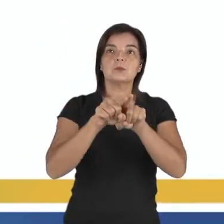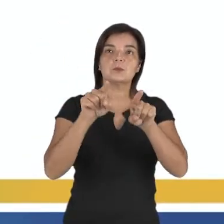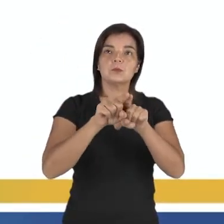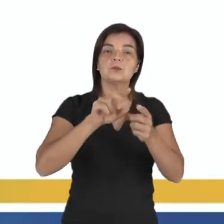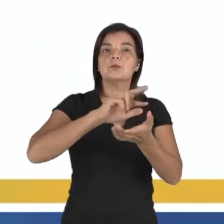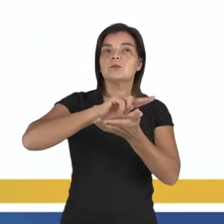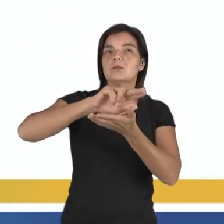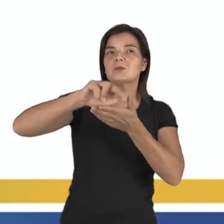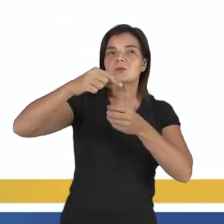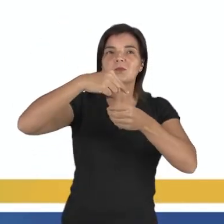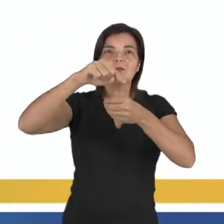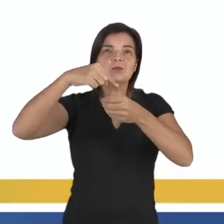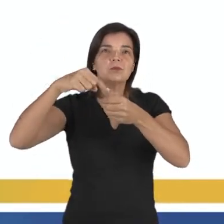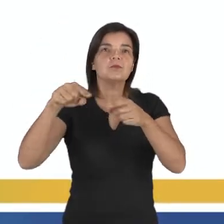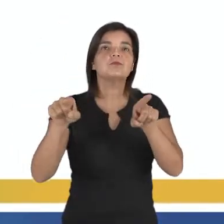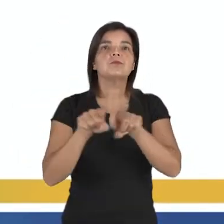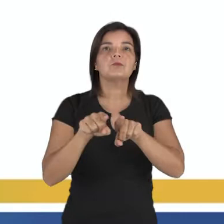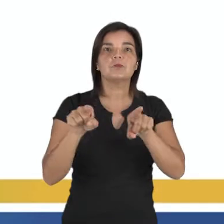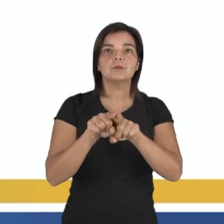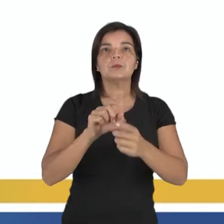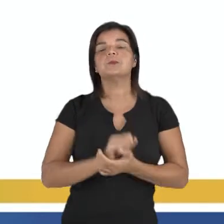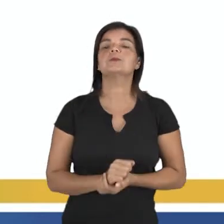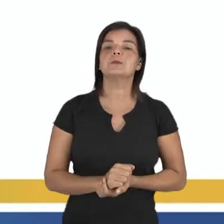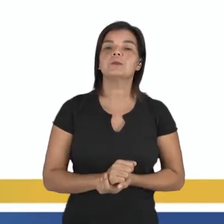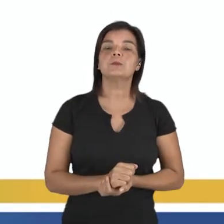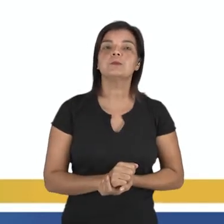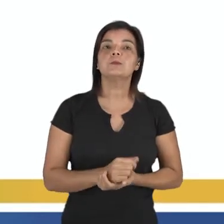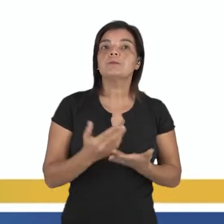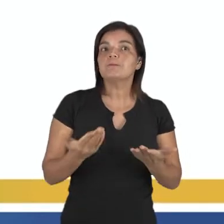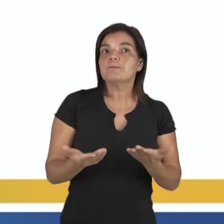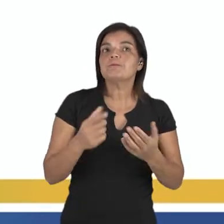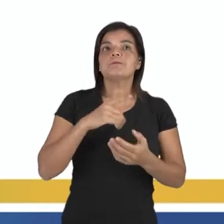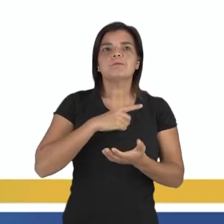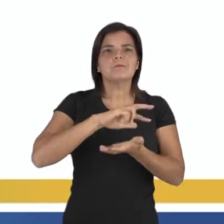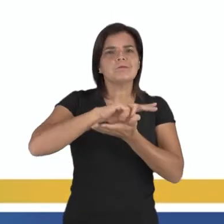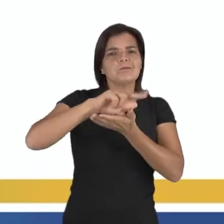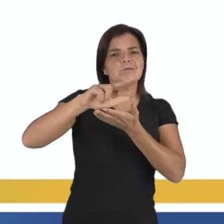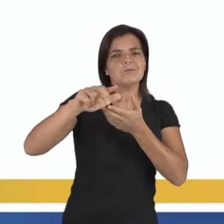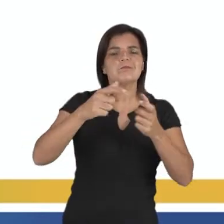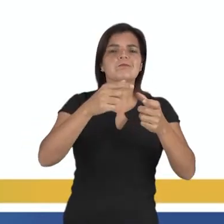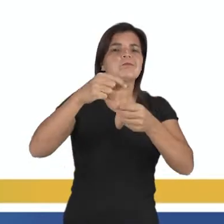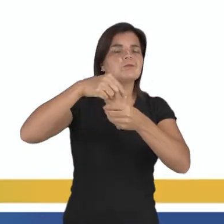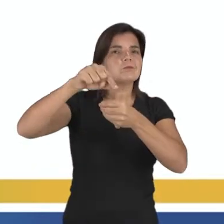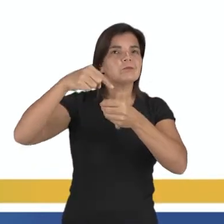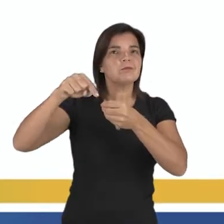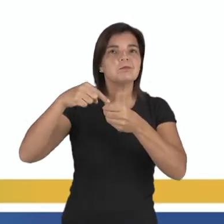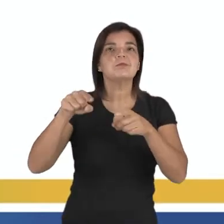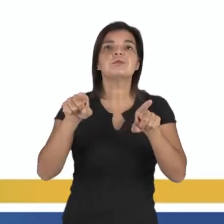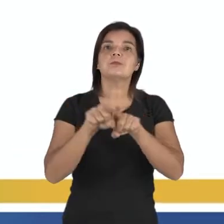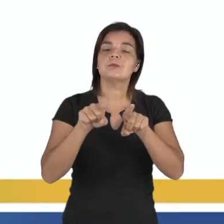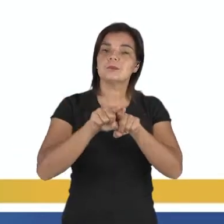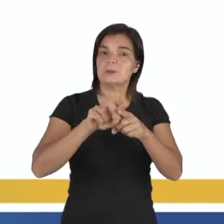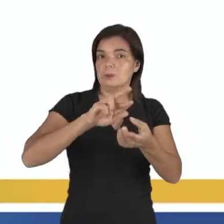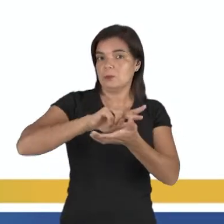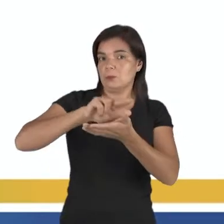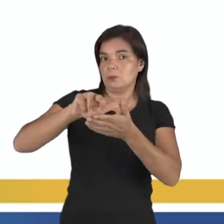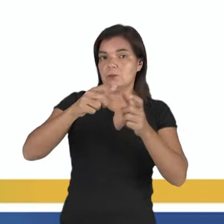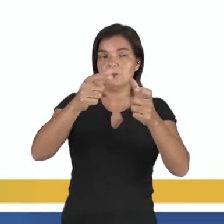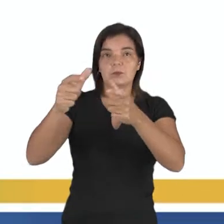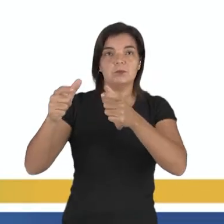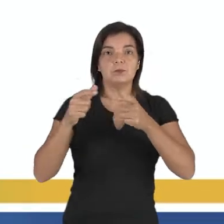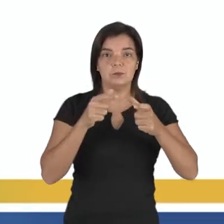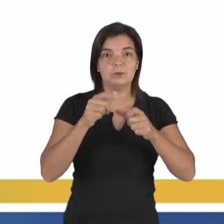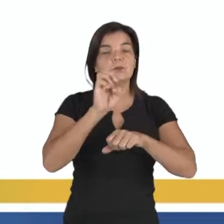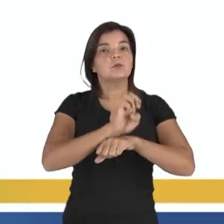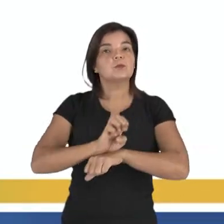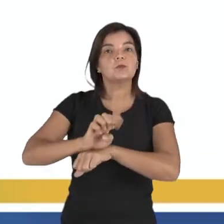Marechal Tamaturgo, Santa Rosa do Purus e também do Jordão. Então são diversos municípios nas mais variadas regiões